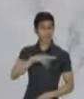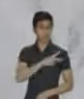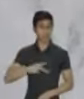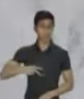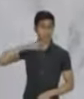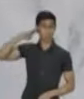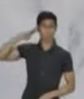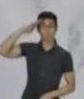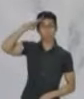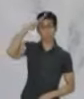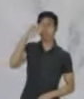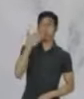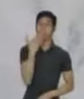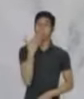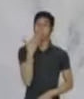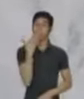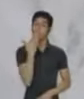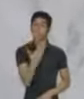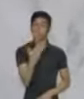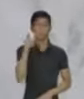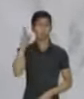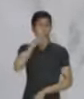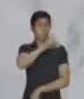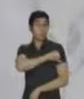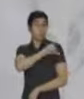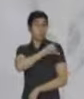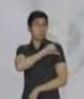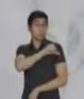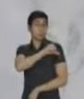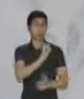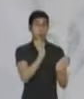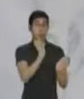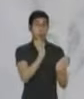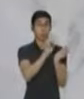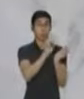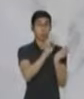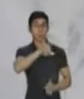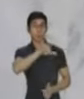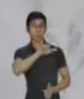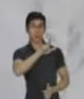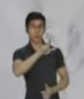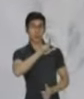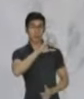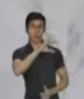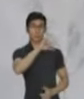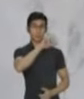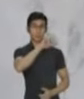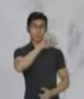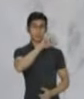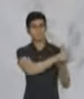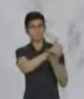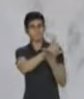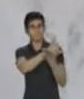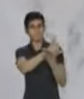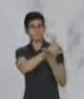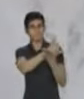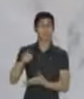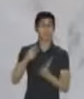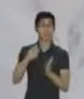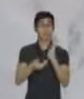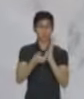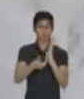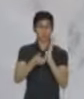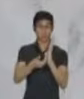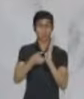milícia viesse para a sua cidade do rio de janeiro ele fez um pronunciamento na câmara deputados falando que a milícia é a melhor